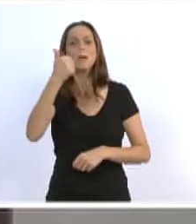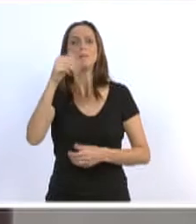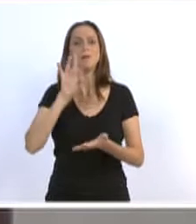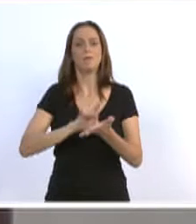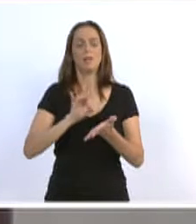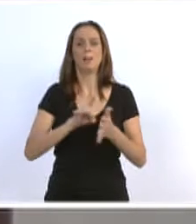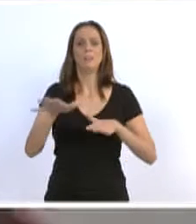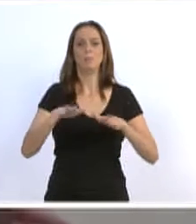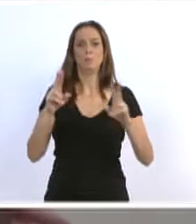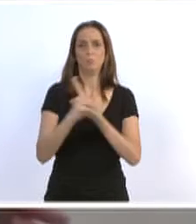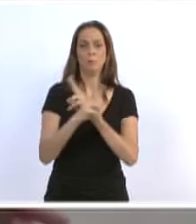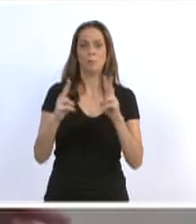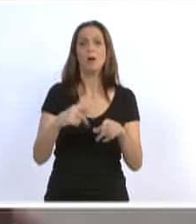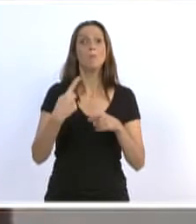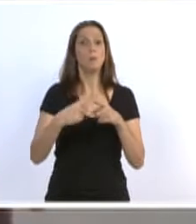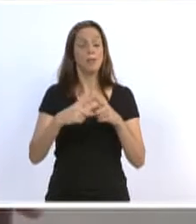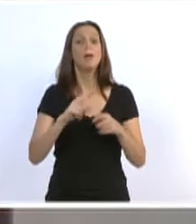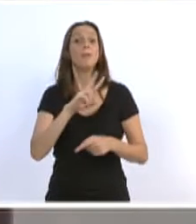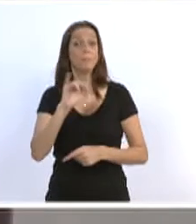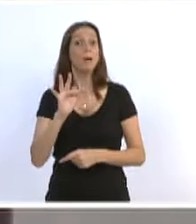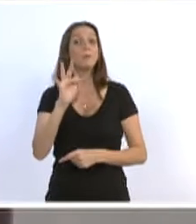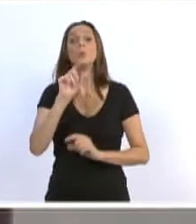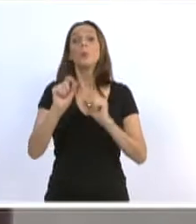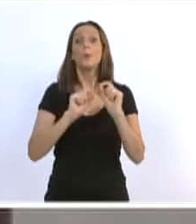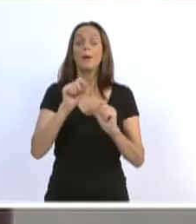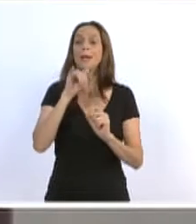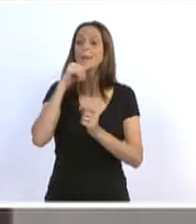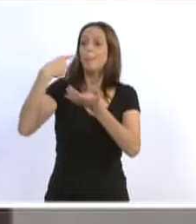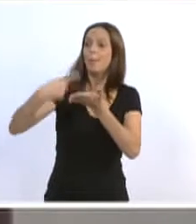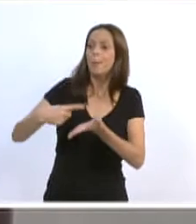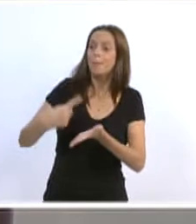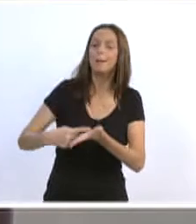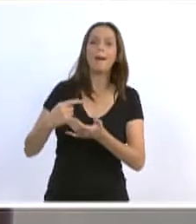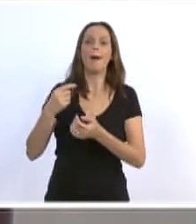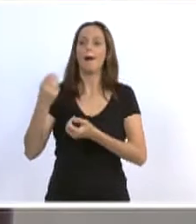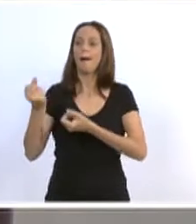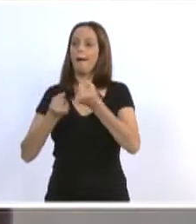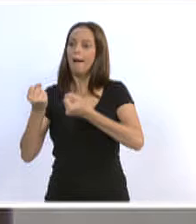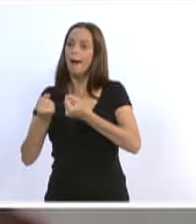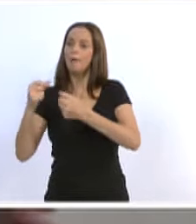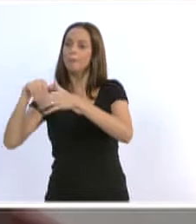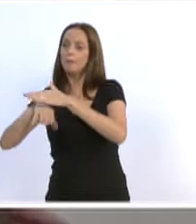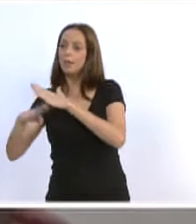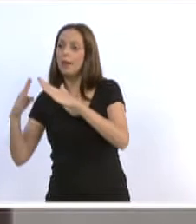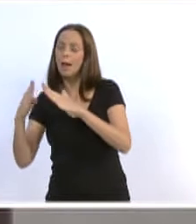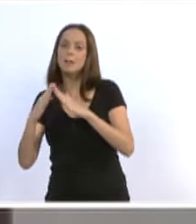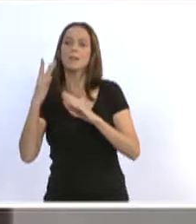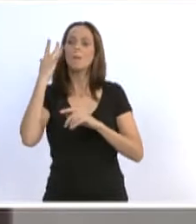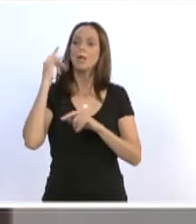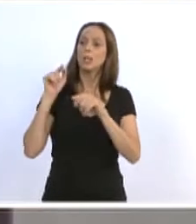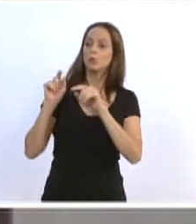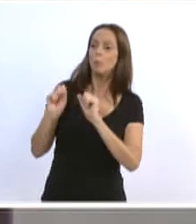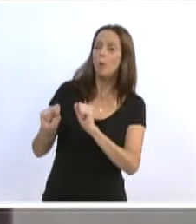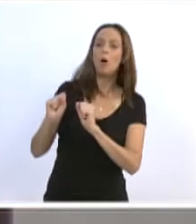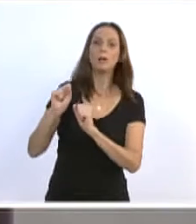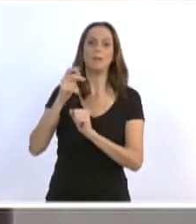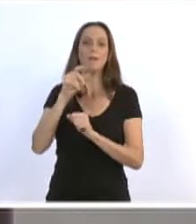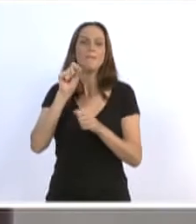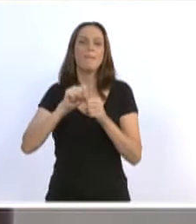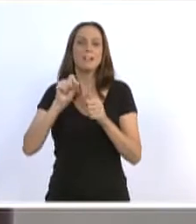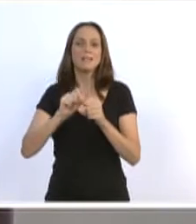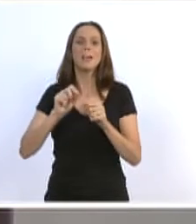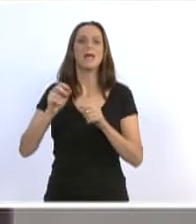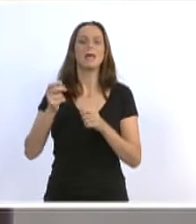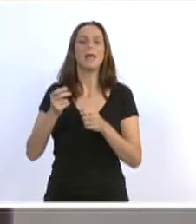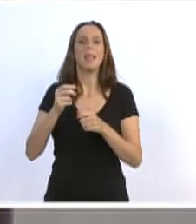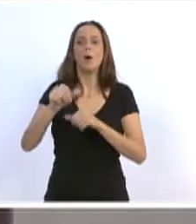daqui a pouco vai haver rodízio vai ter que haver alguma coisa no cip de blumenau rodízio de placas ou porque o carona solidária todos os dias